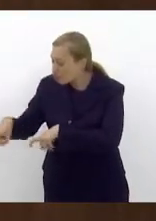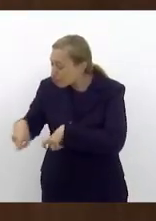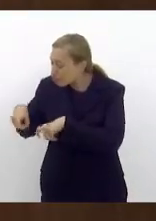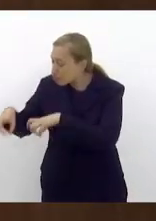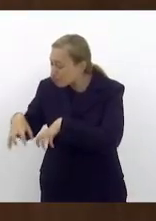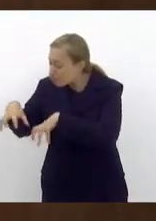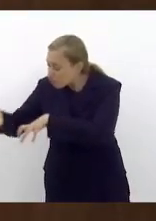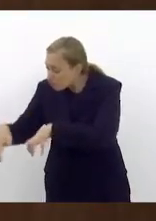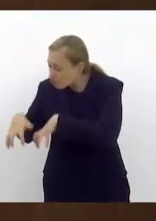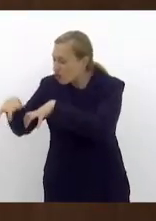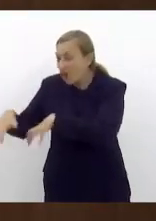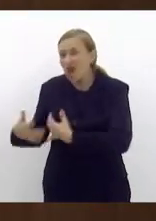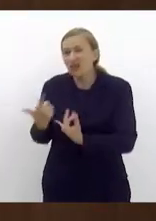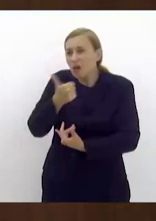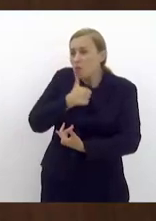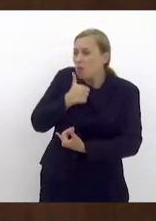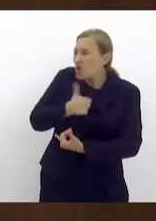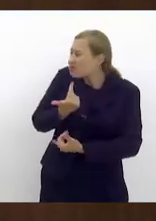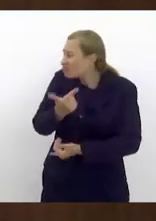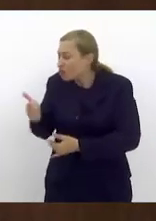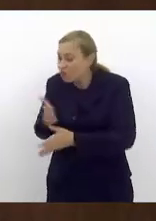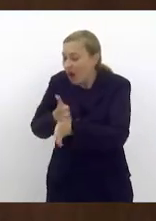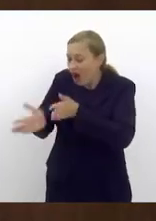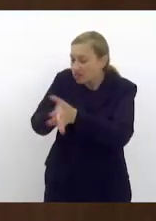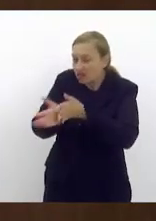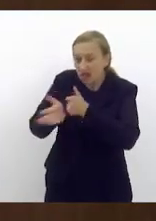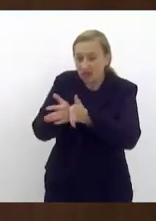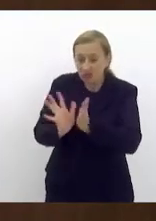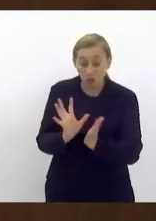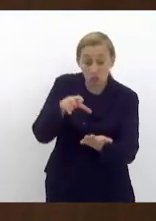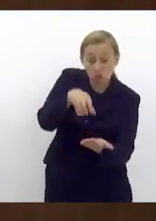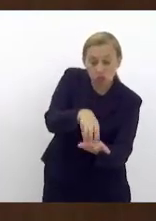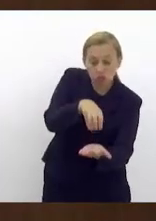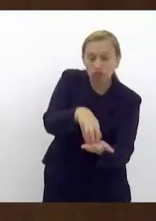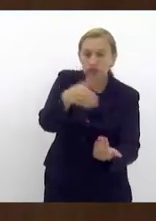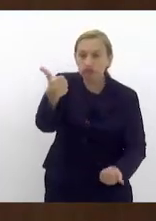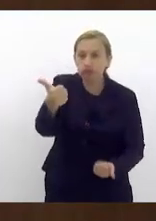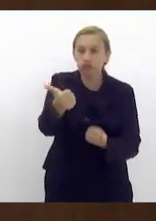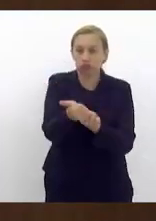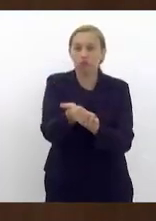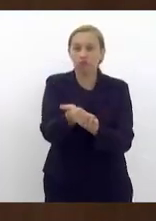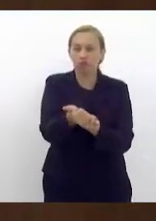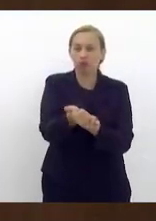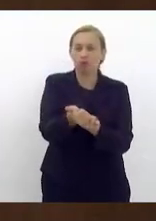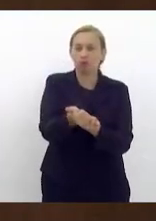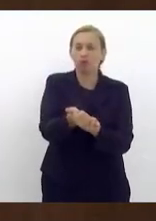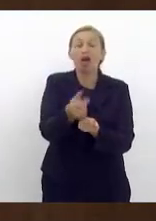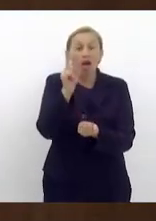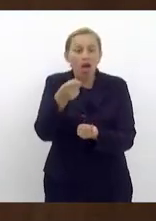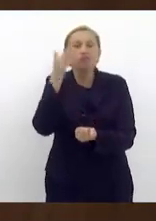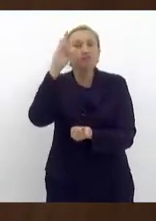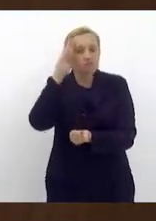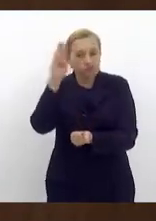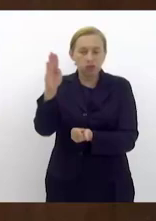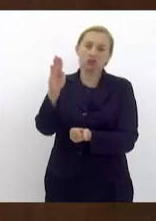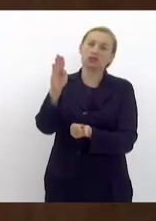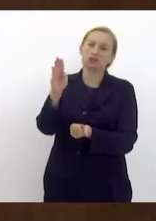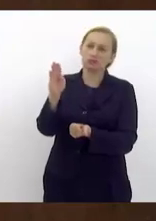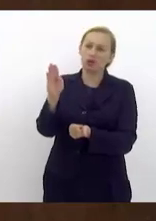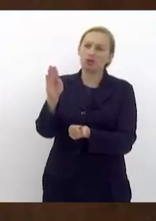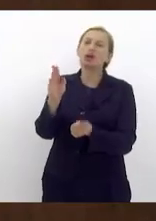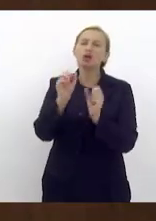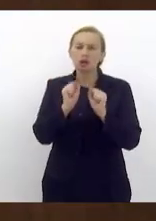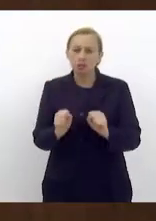vezes essas mulheres não têm acesso a uma rede de proteção, ali é fundamental que a gente